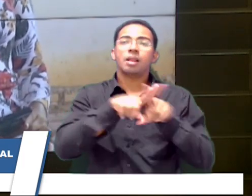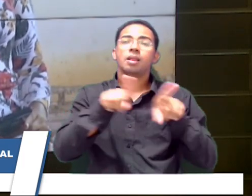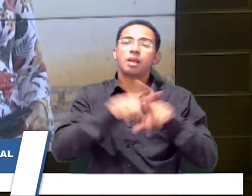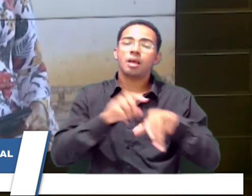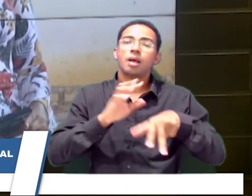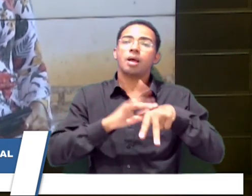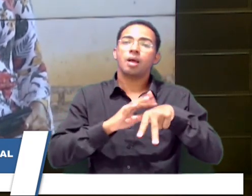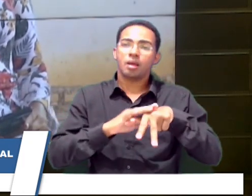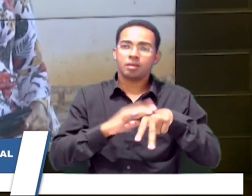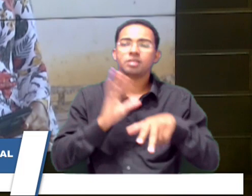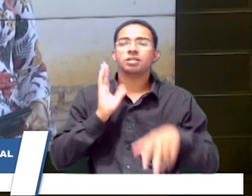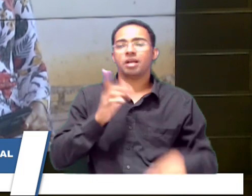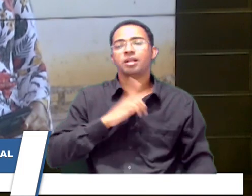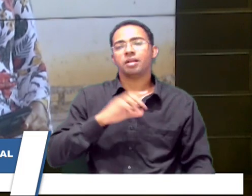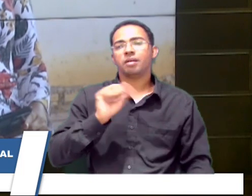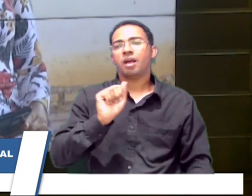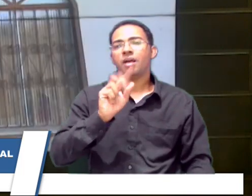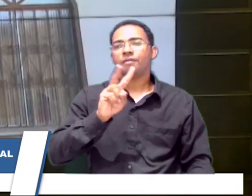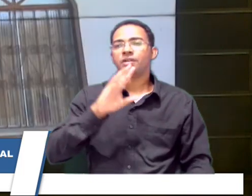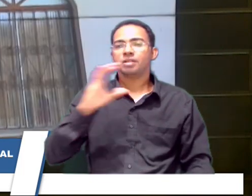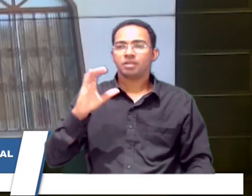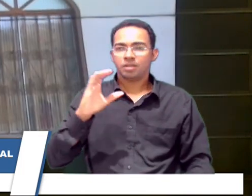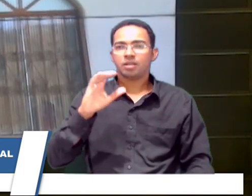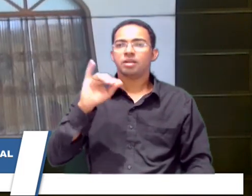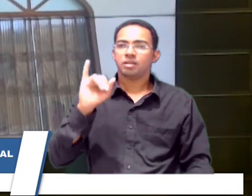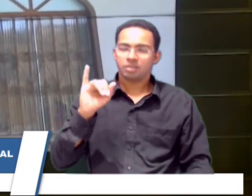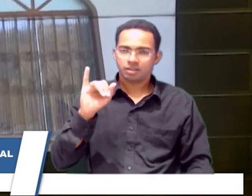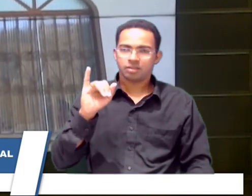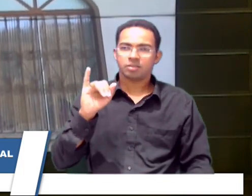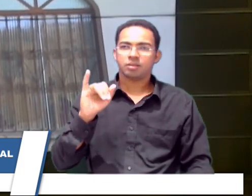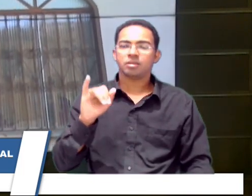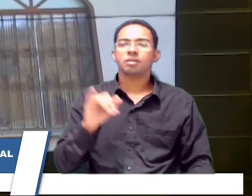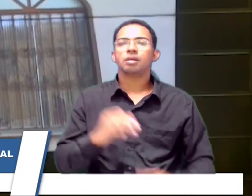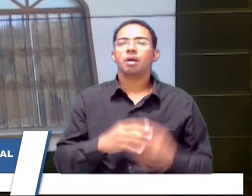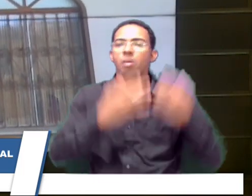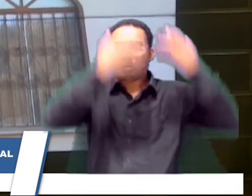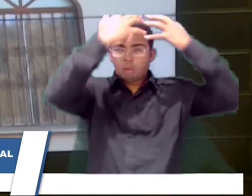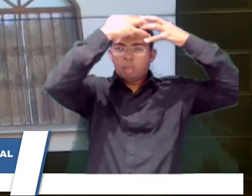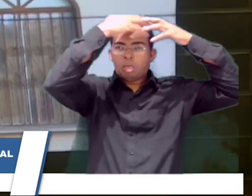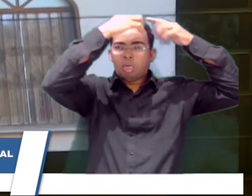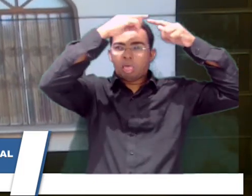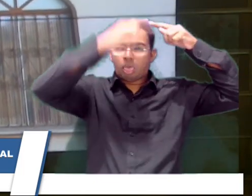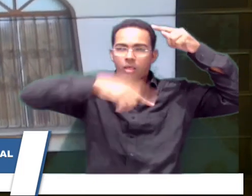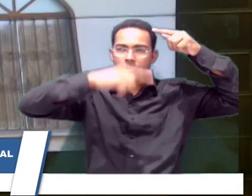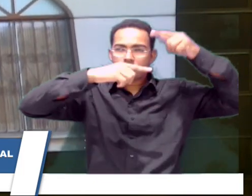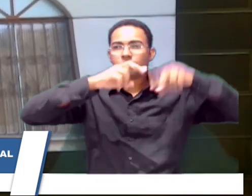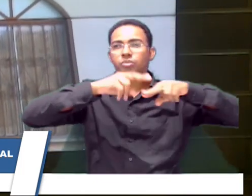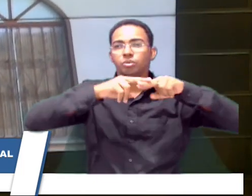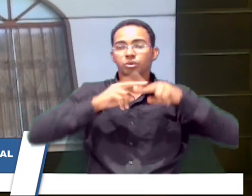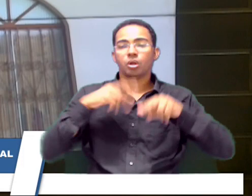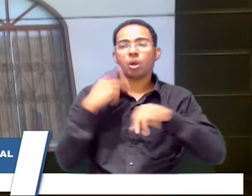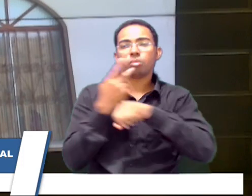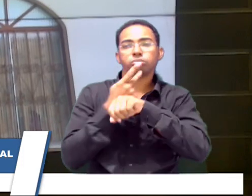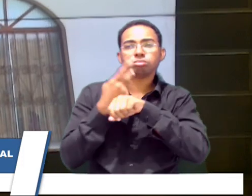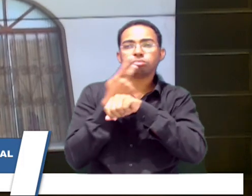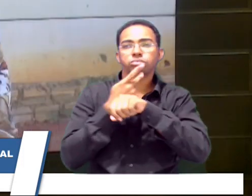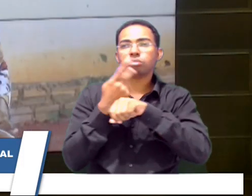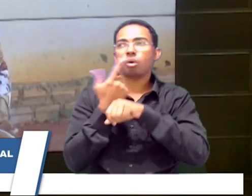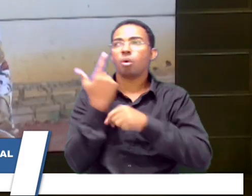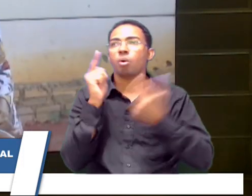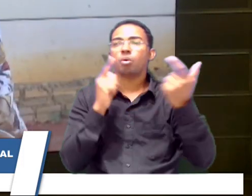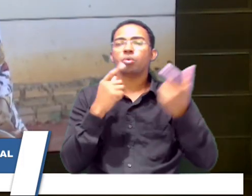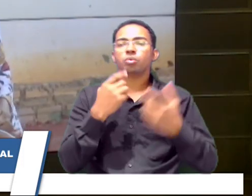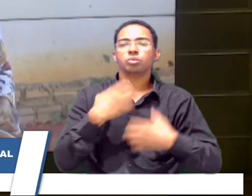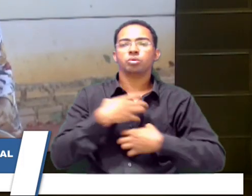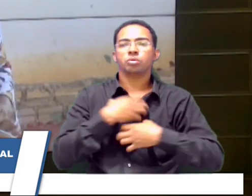de AVCI, né? O acidente vascular isquêmico. E diante da nossa busca, nossa procura por outras